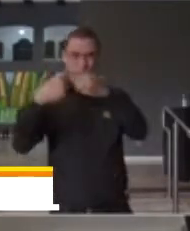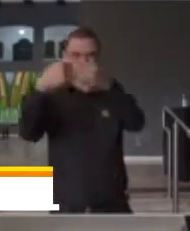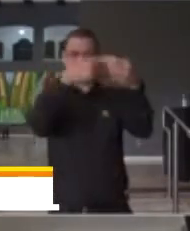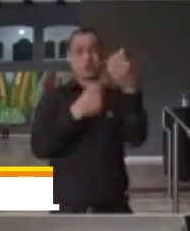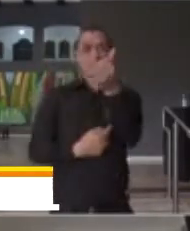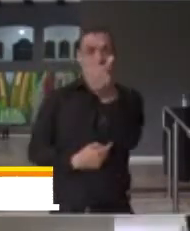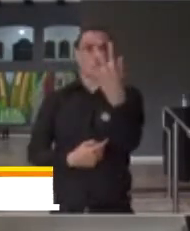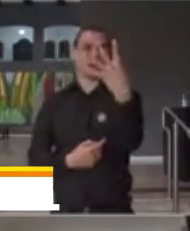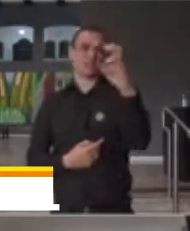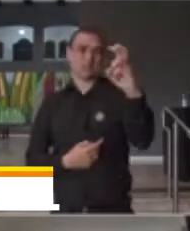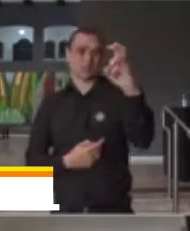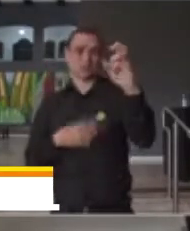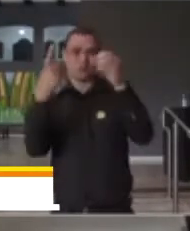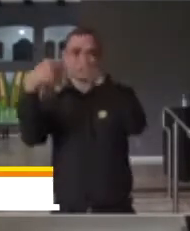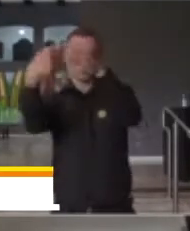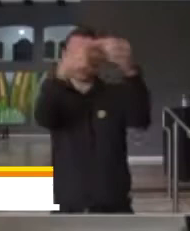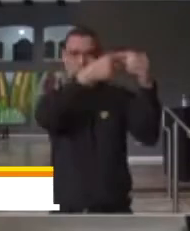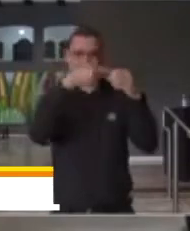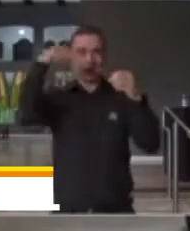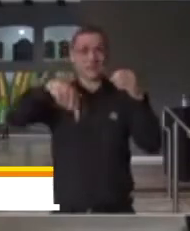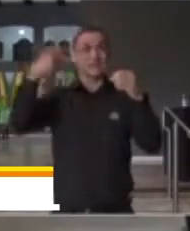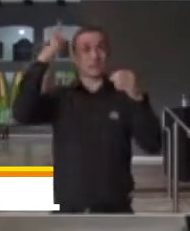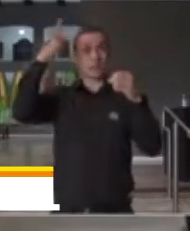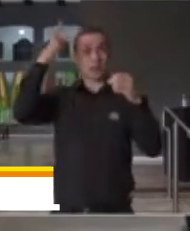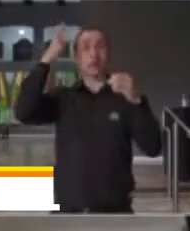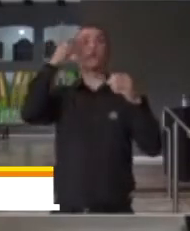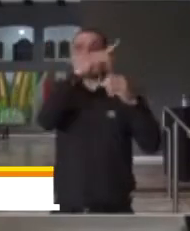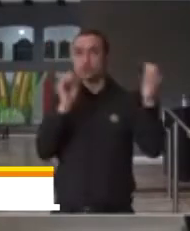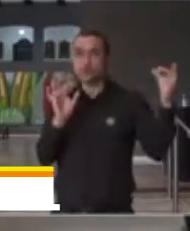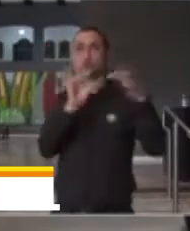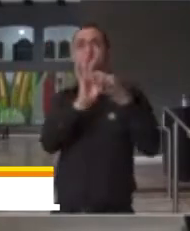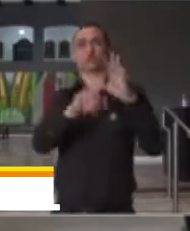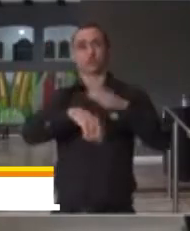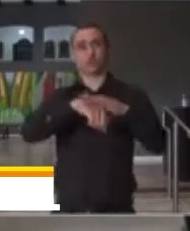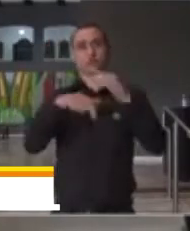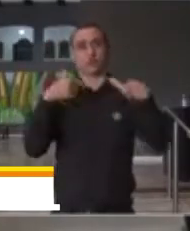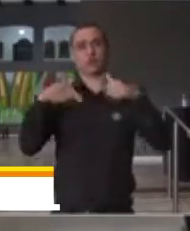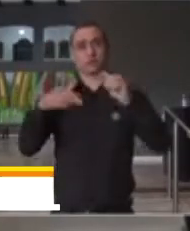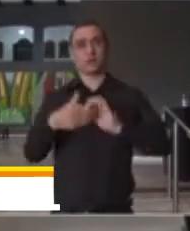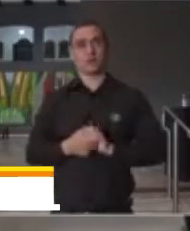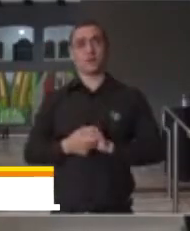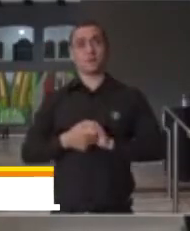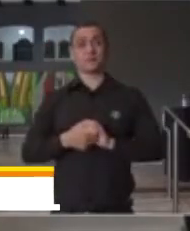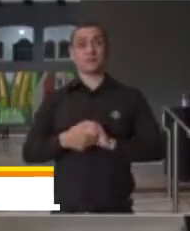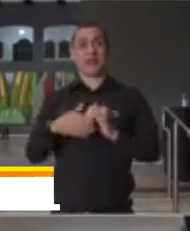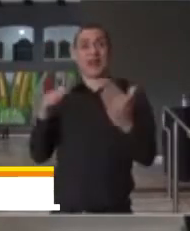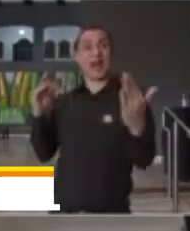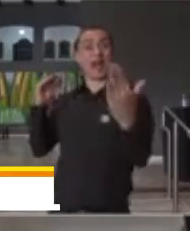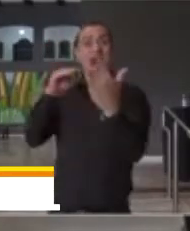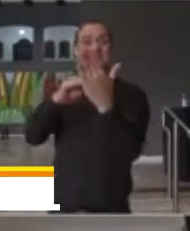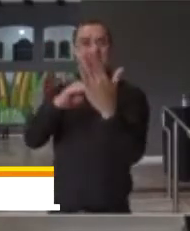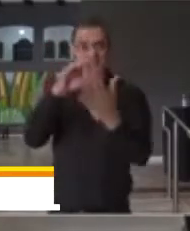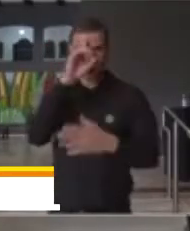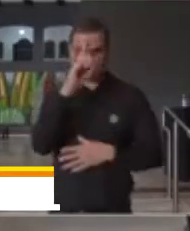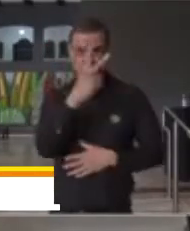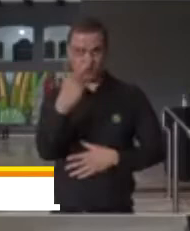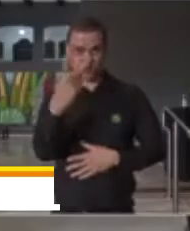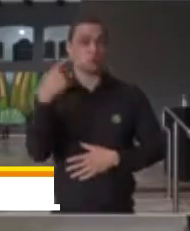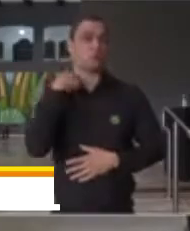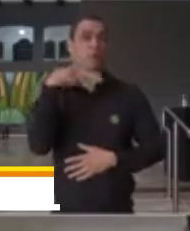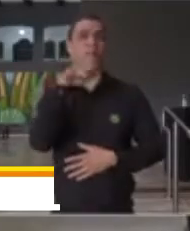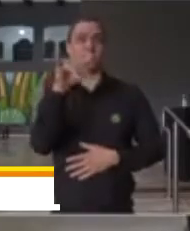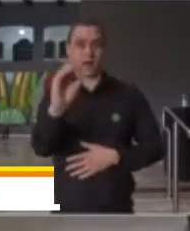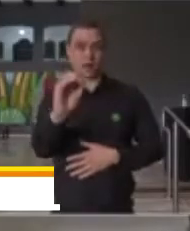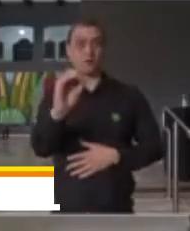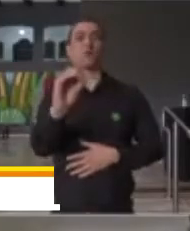645 municípios deste estado estão fazendo até o dia 21 de maio nós estaremos